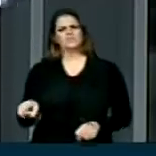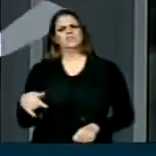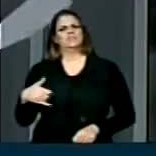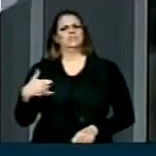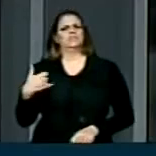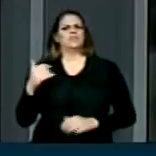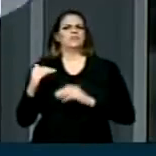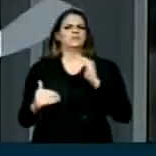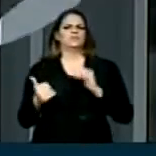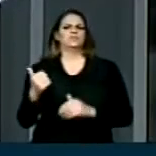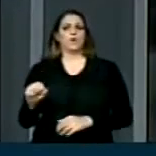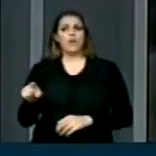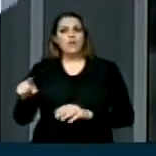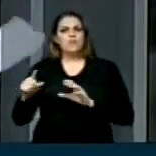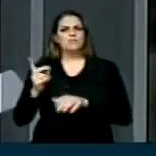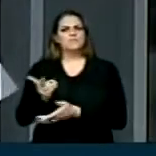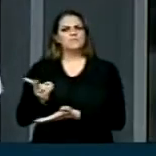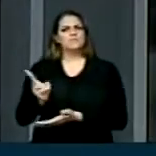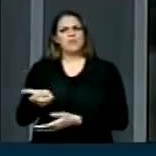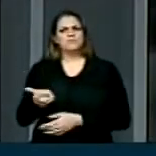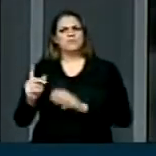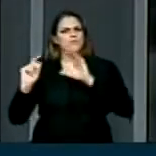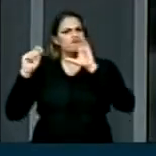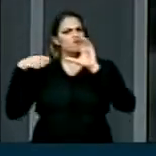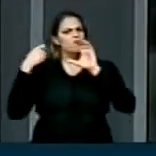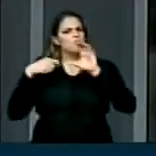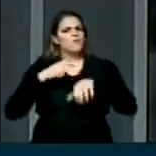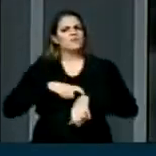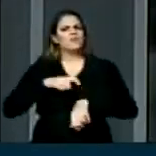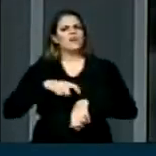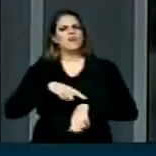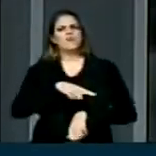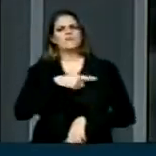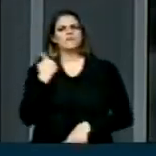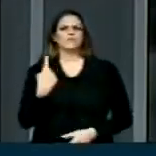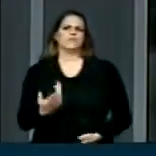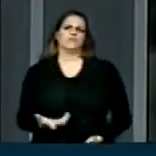filmou a cena do crime. Presidente,